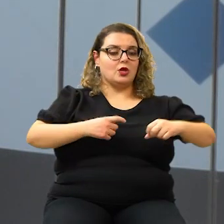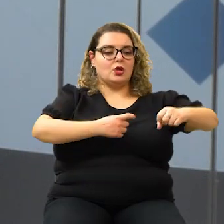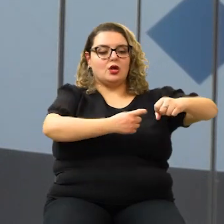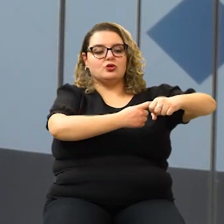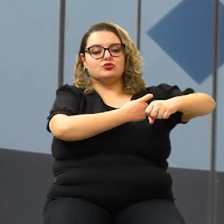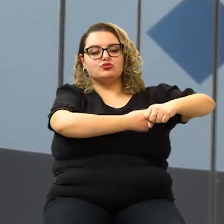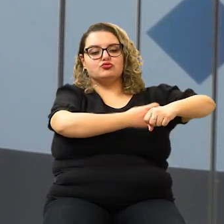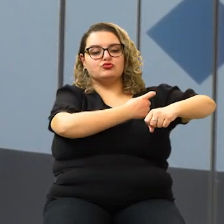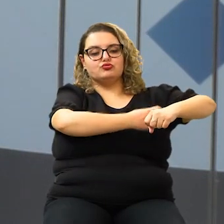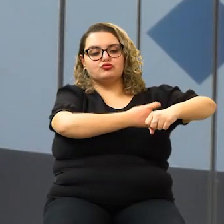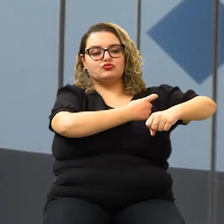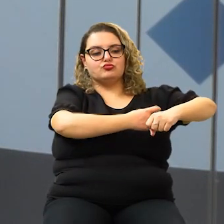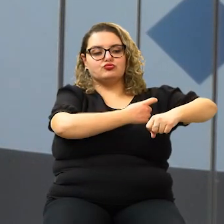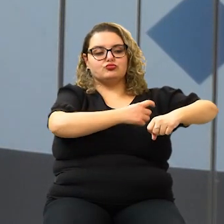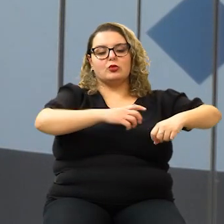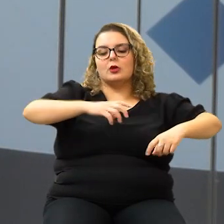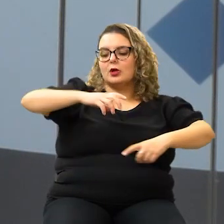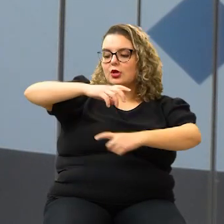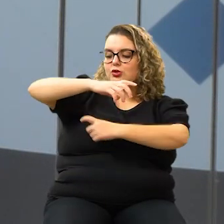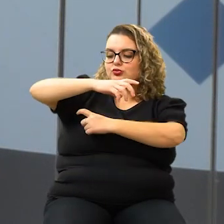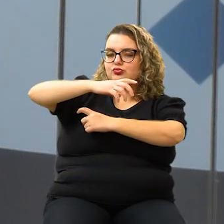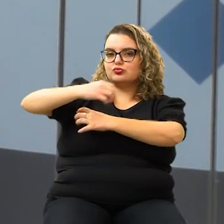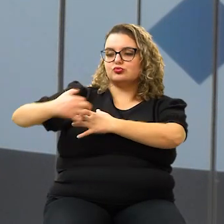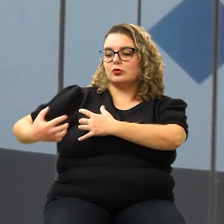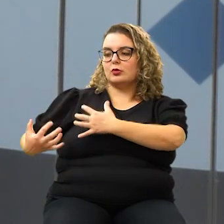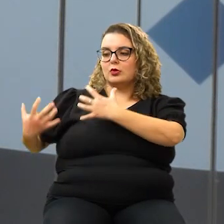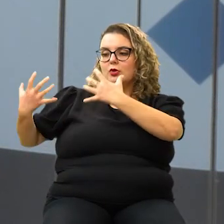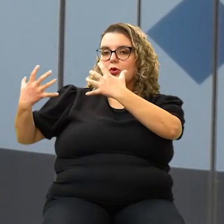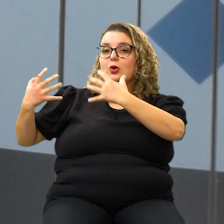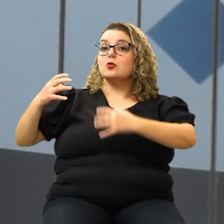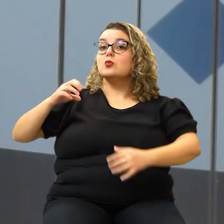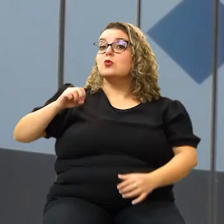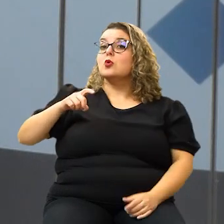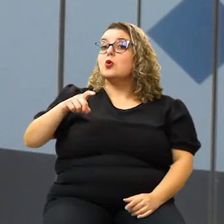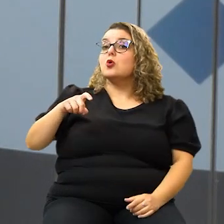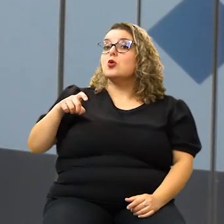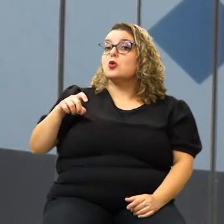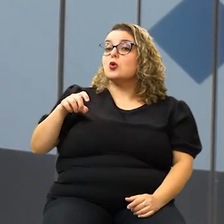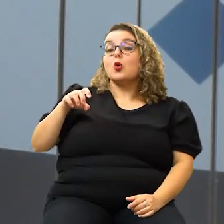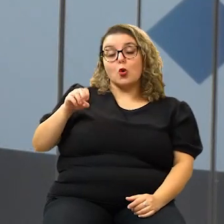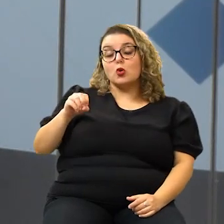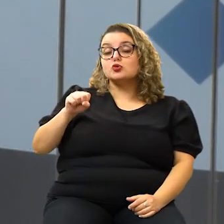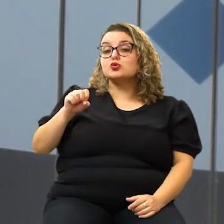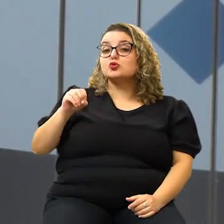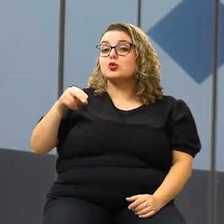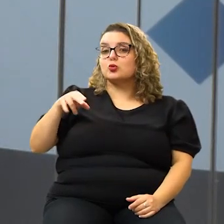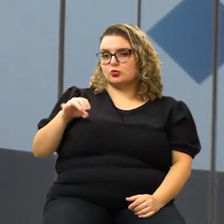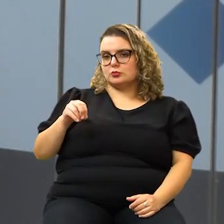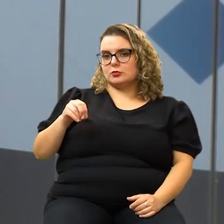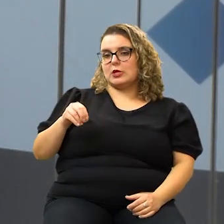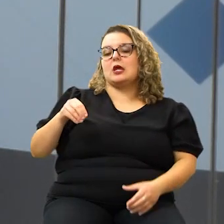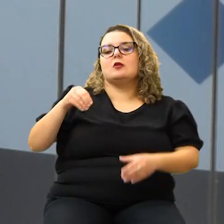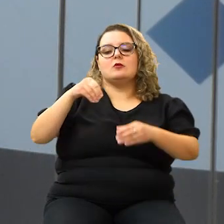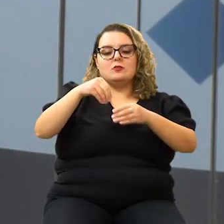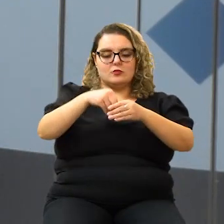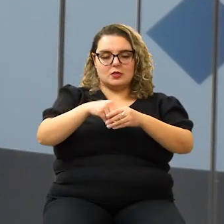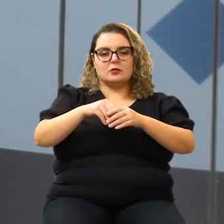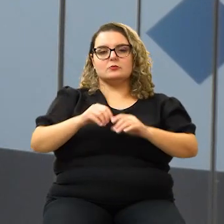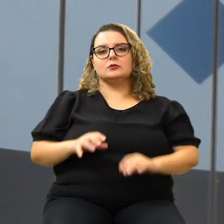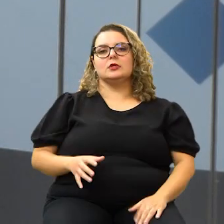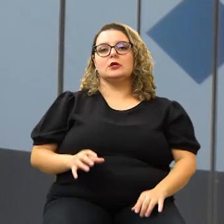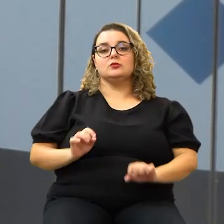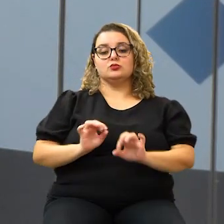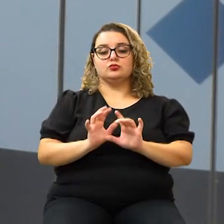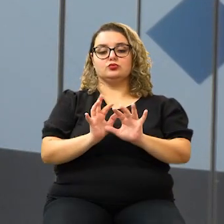spray, inclusive, ele tem uma relação direta, mas é com o ozônio, né? Com o ozônio, que é um elemento que fica na atmosfera,